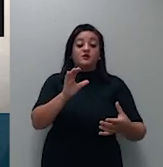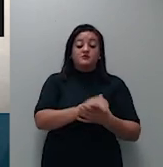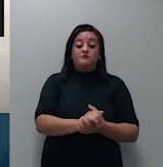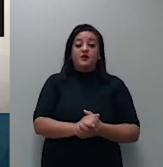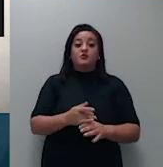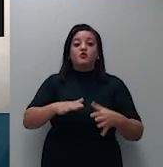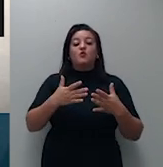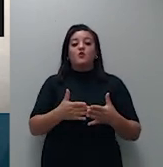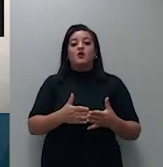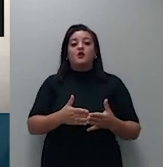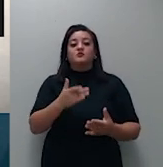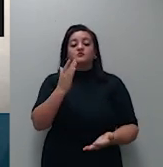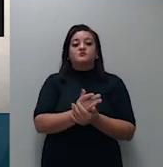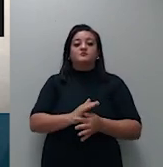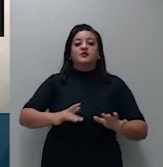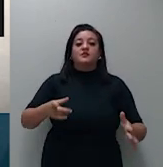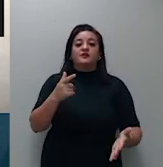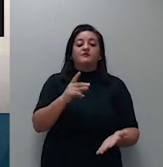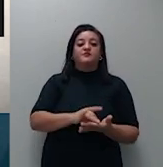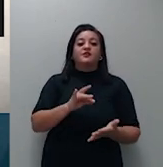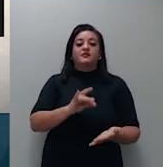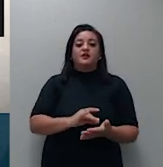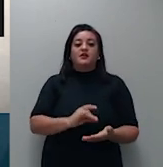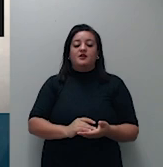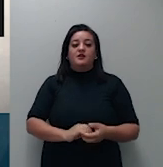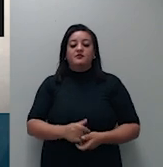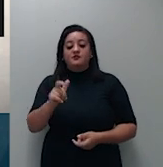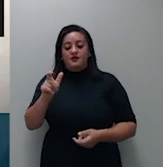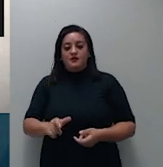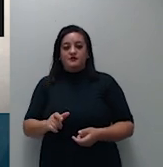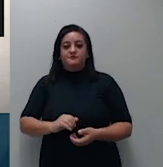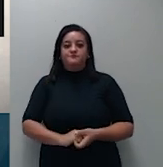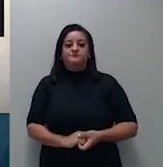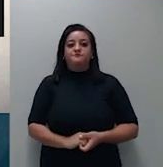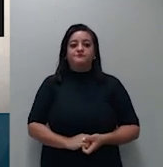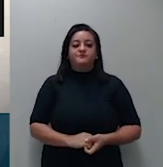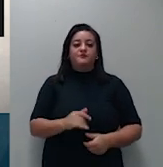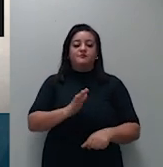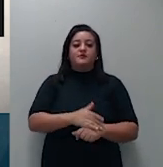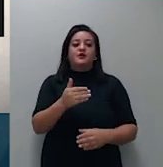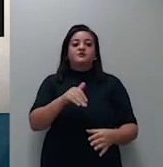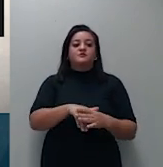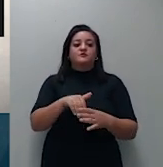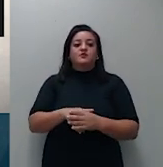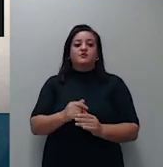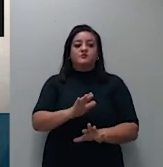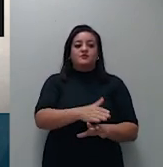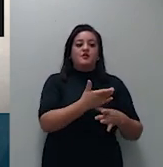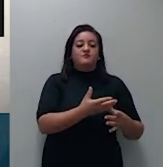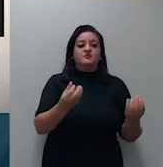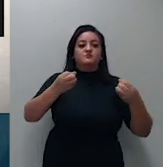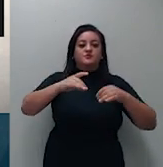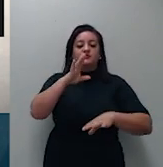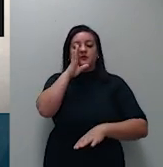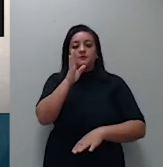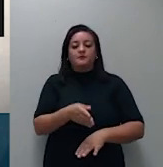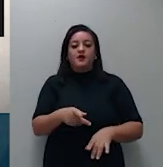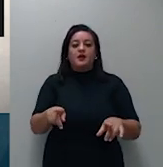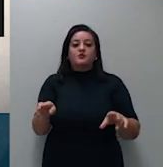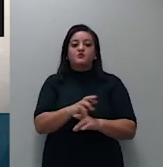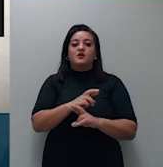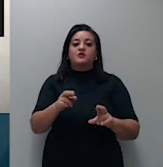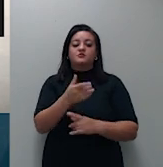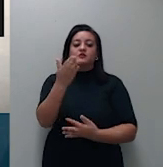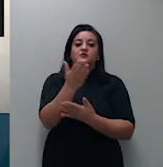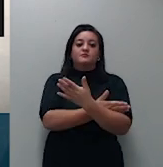da união estável quando estava separado faticamente inventariada por maioria foi afastada prejudicial de mérito